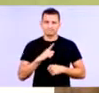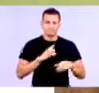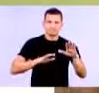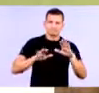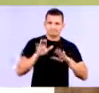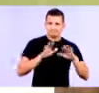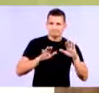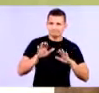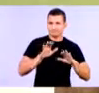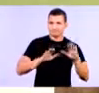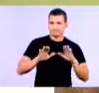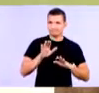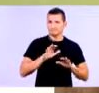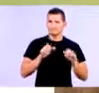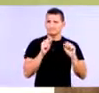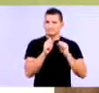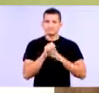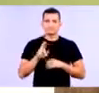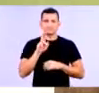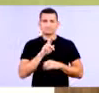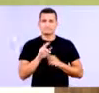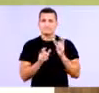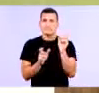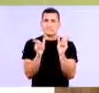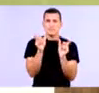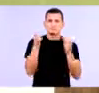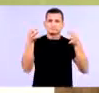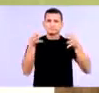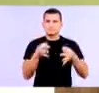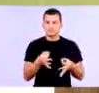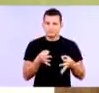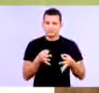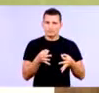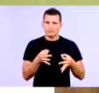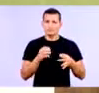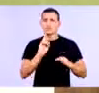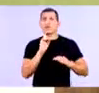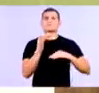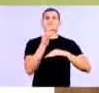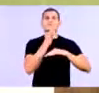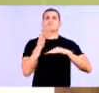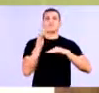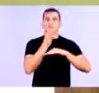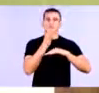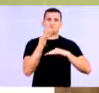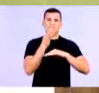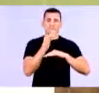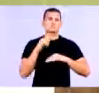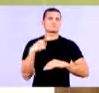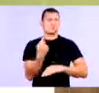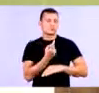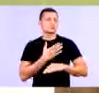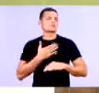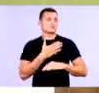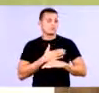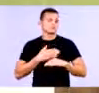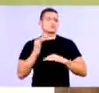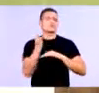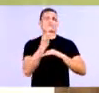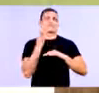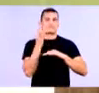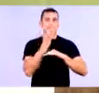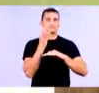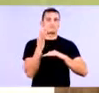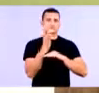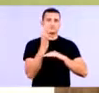que a gente possa utilizar as palavras certas, sair um pouquinho daquele informatiquês somente. A gente gosta muitas vezes que trabalha na área, né, ficar só